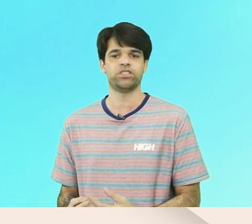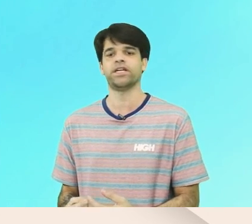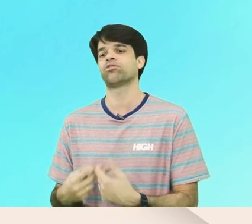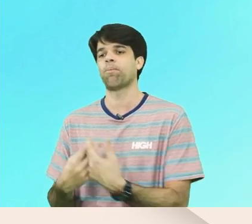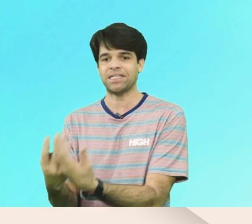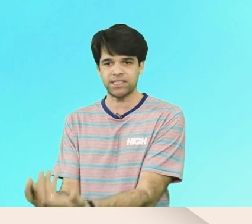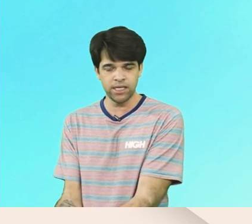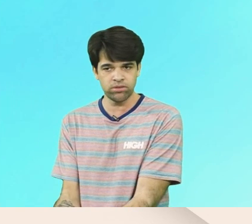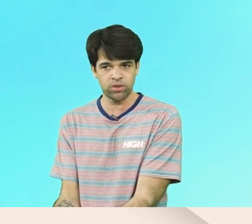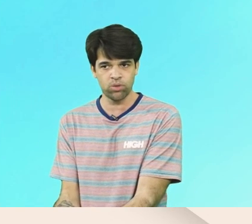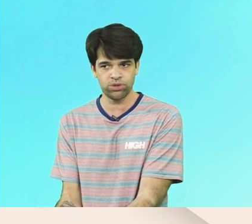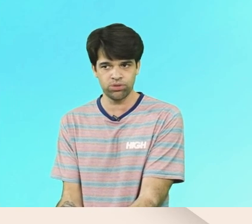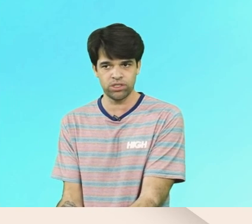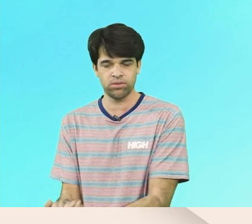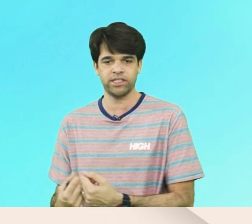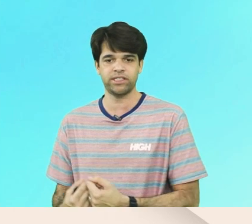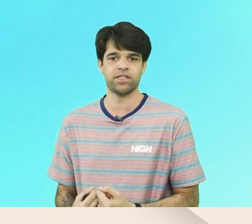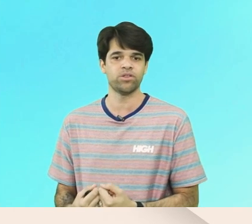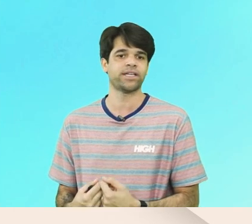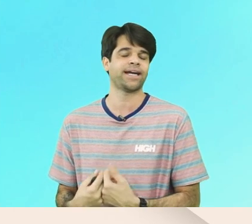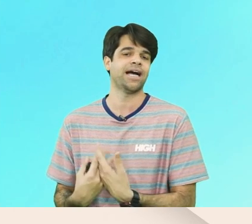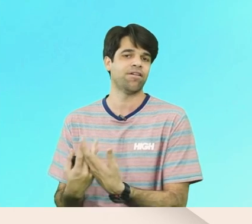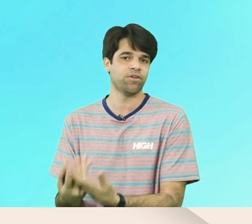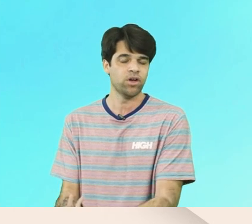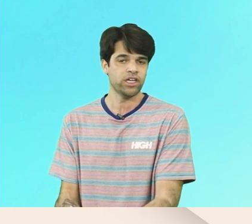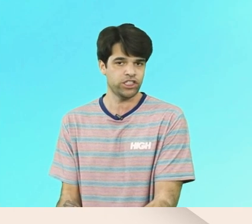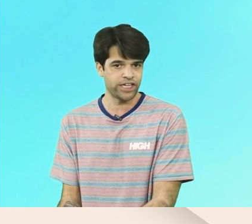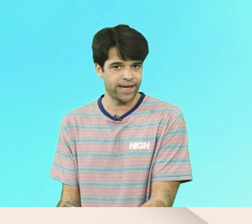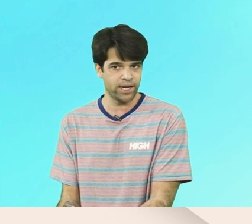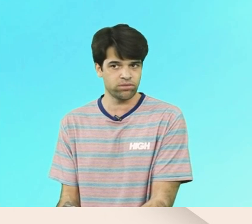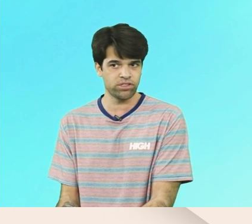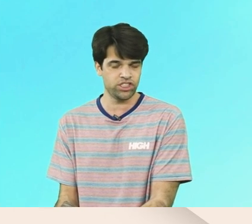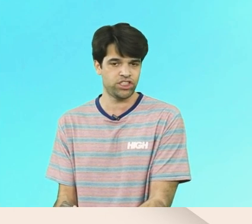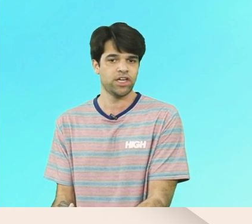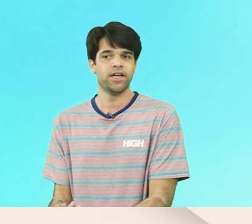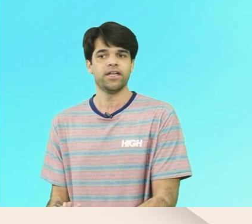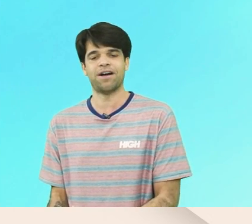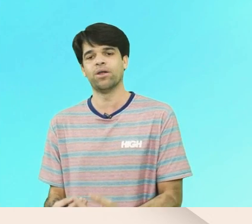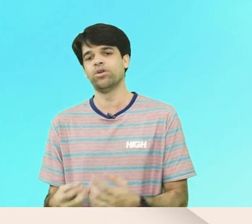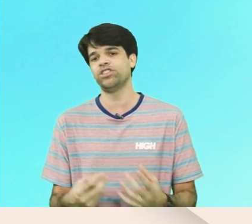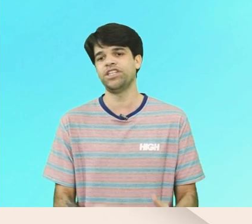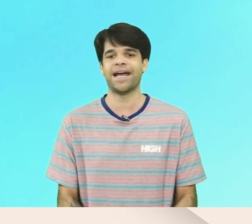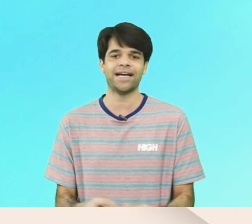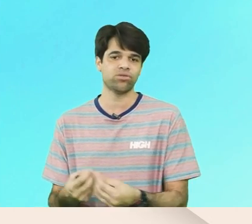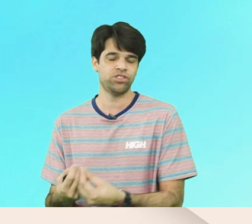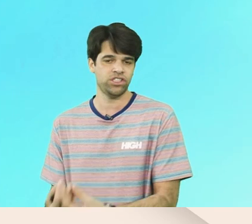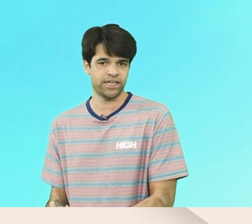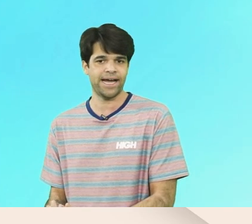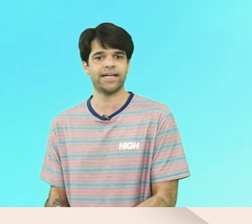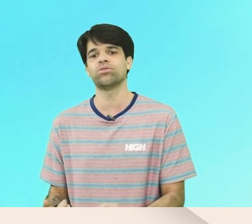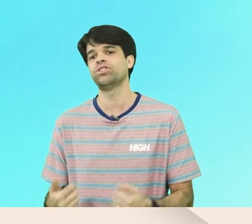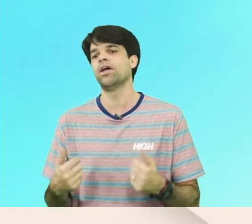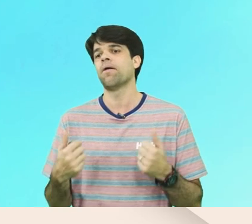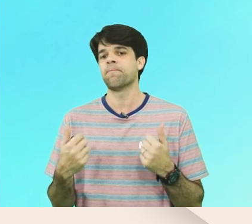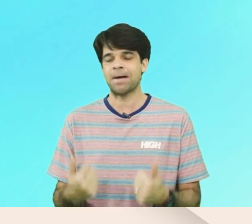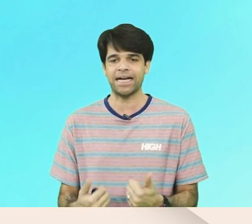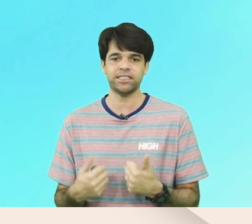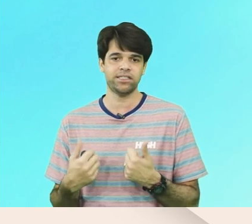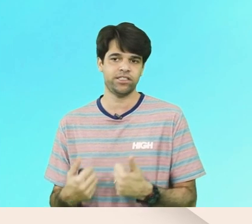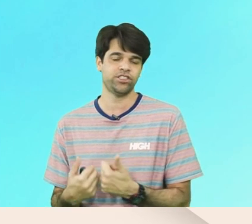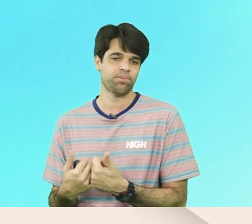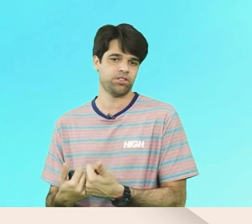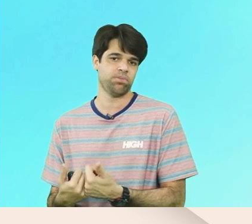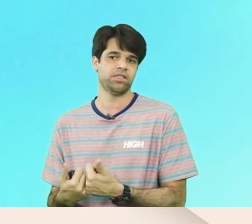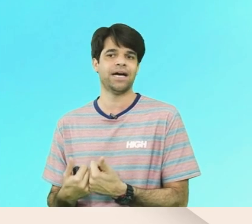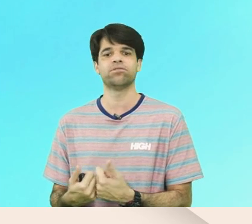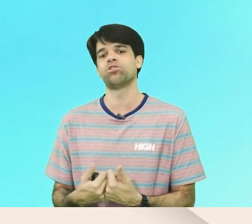execução do teu projeto, pensando na construção desse teu entregável e gerando esses valores diretos e indiretos,